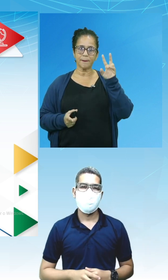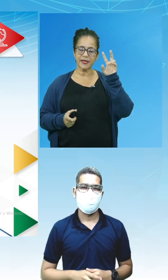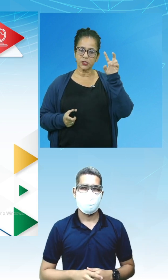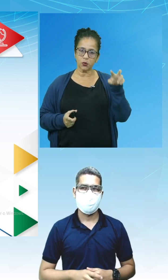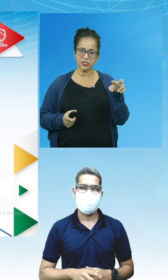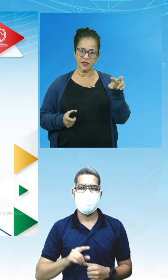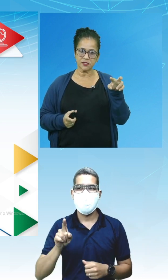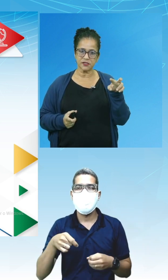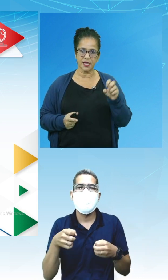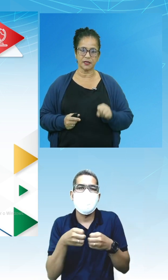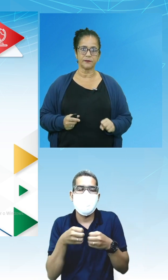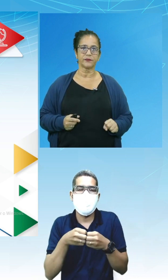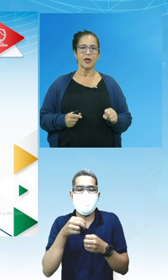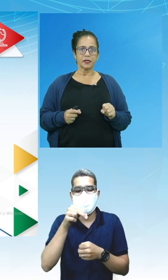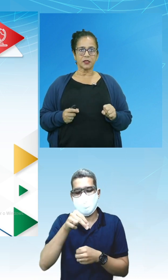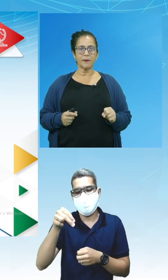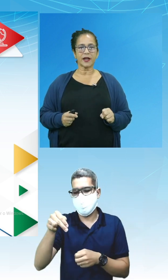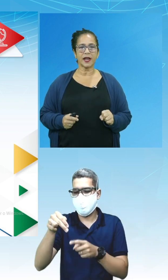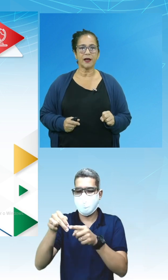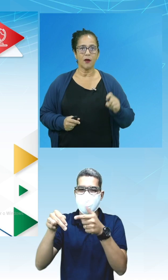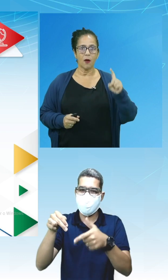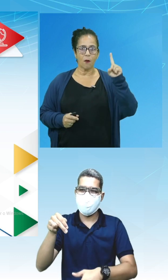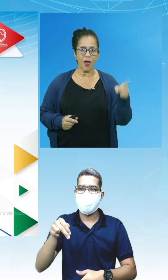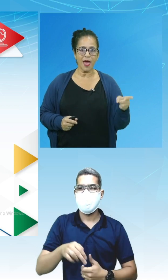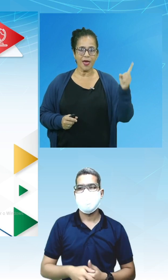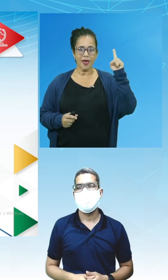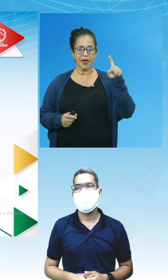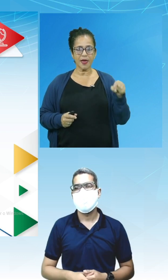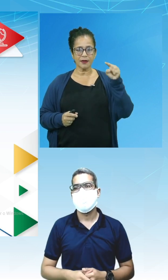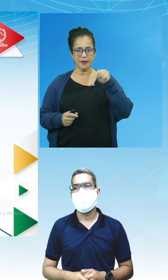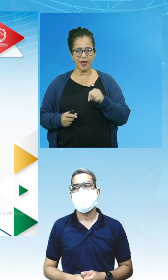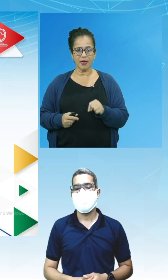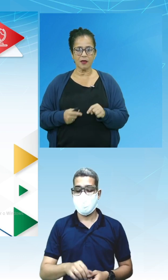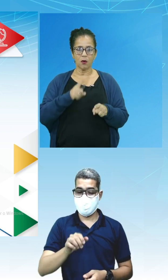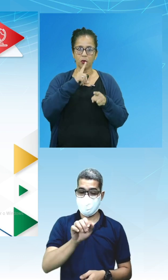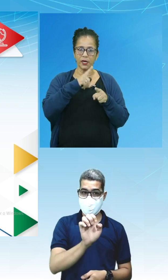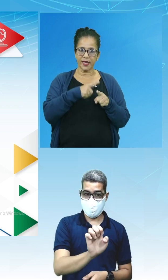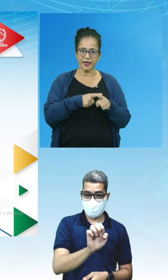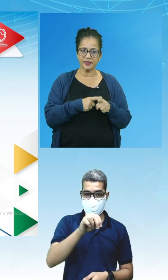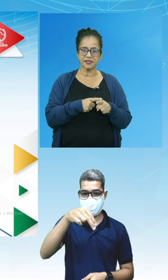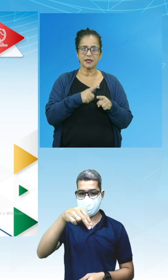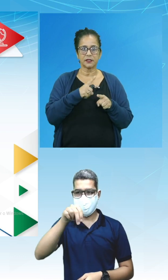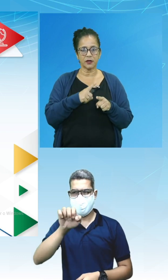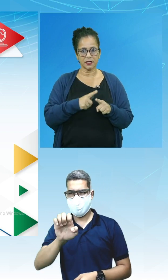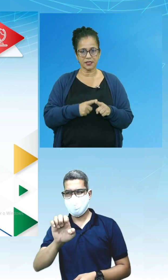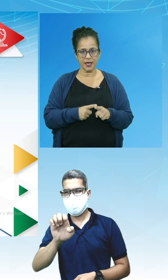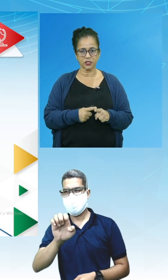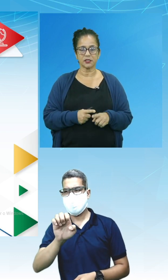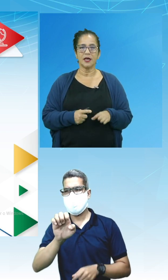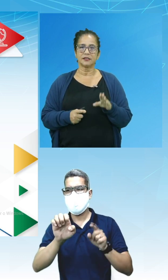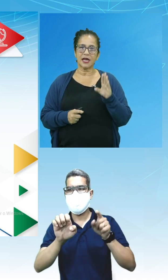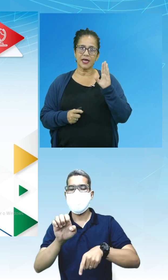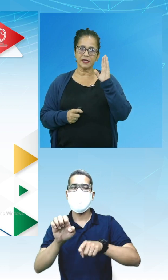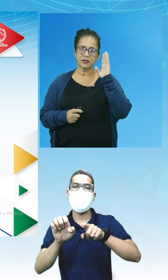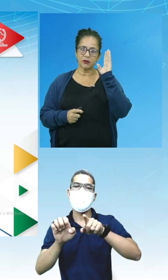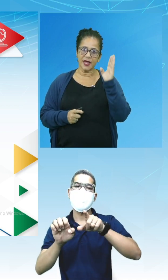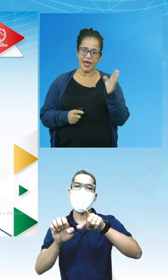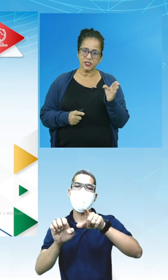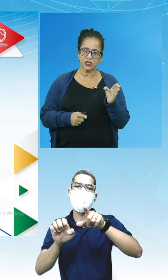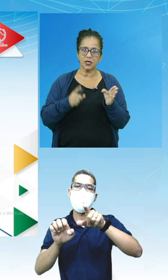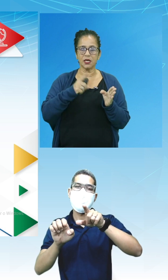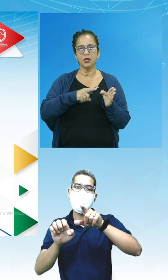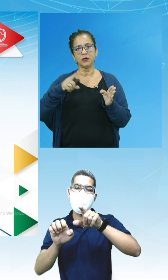isso que repete duas vezes N. Então, bora lá. O ENE, o LES, Nordeste, está entre